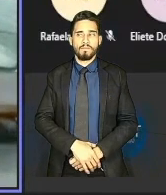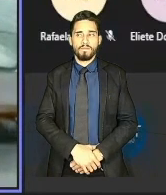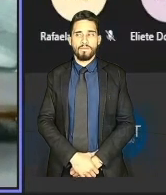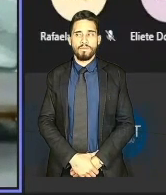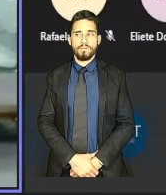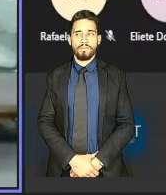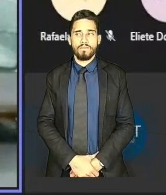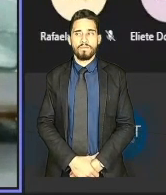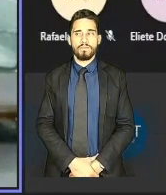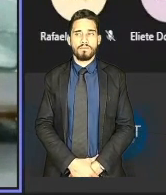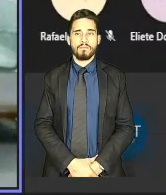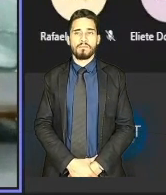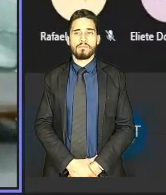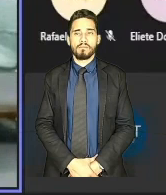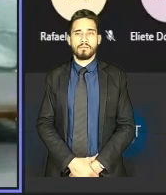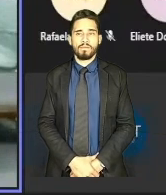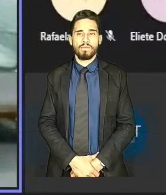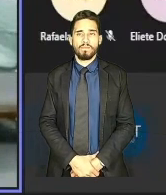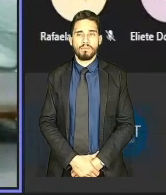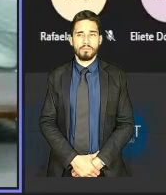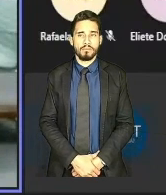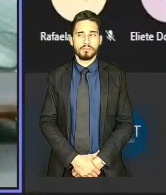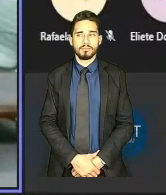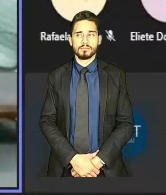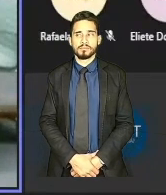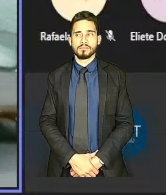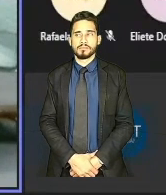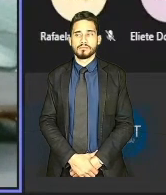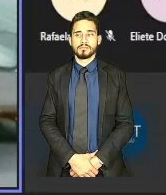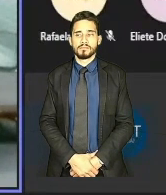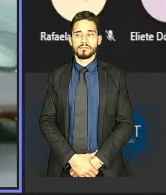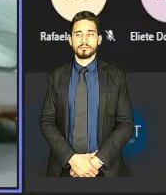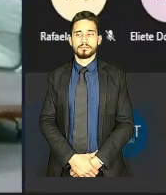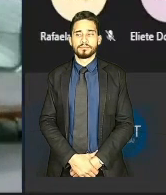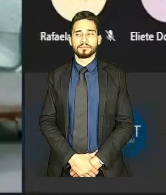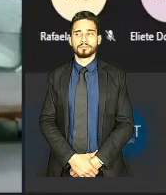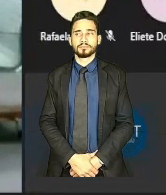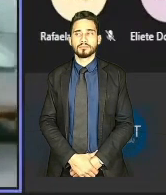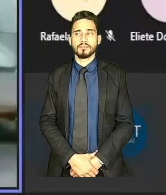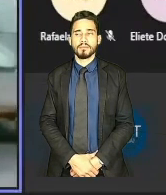item tal, negar provimento, item tal, entendeu? Fica mais.